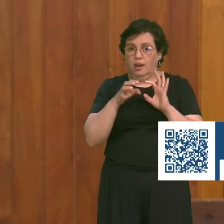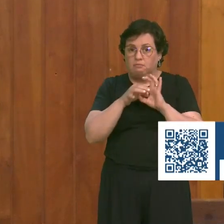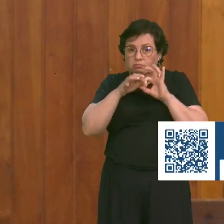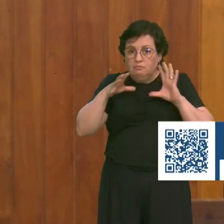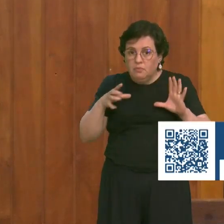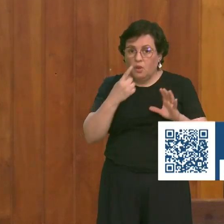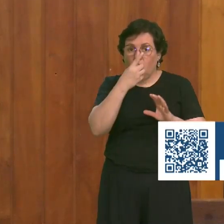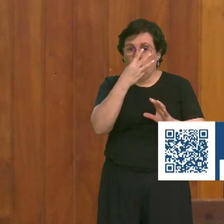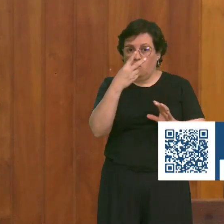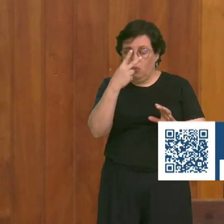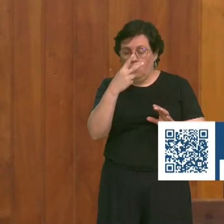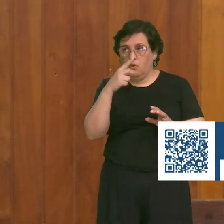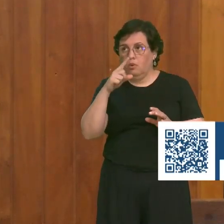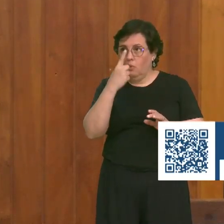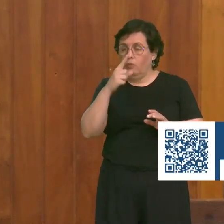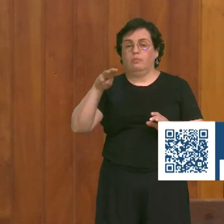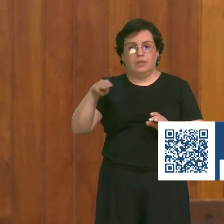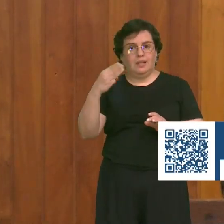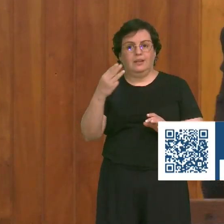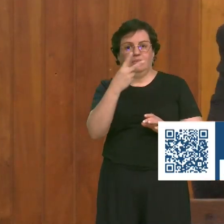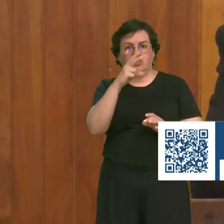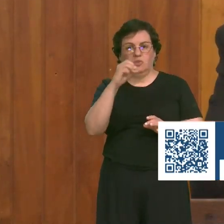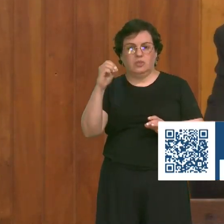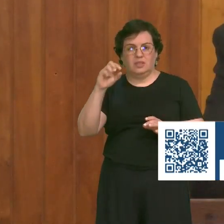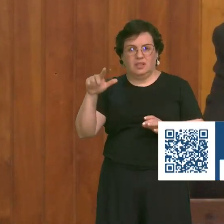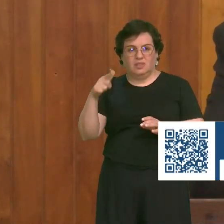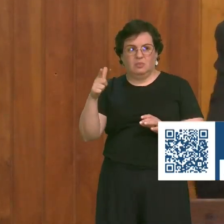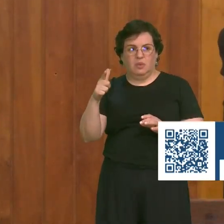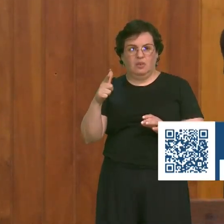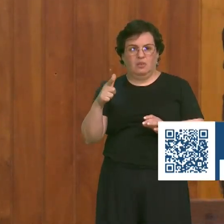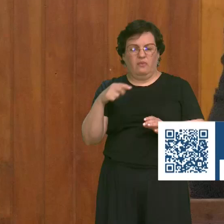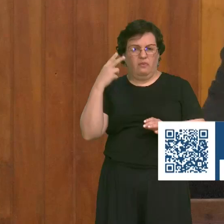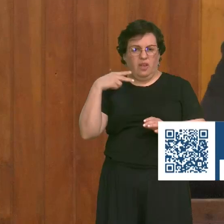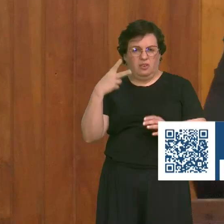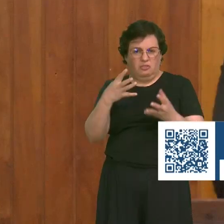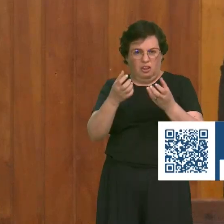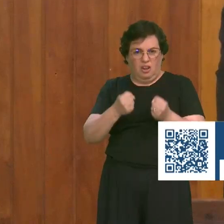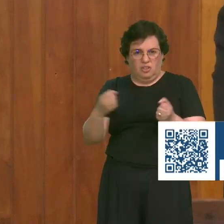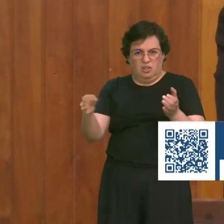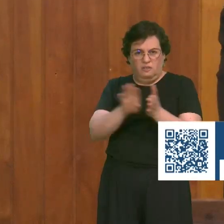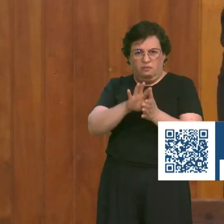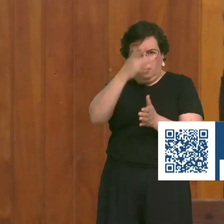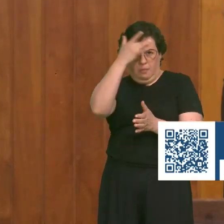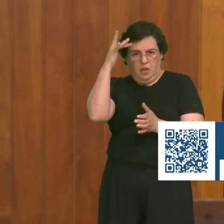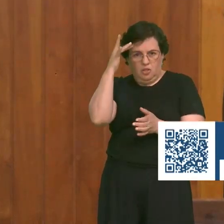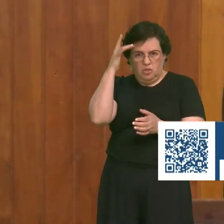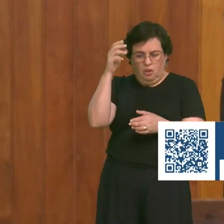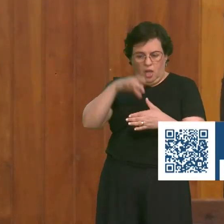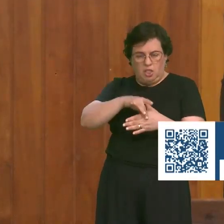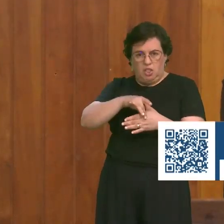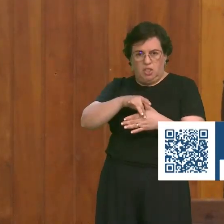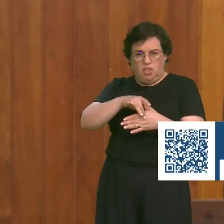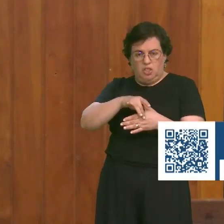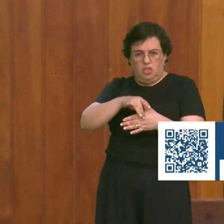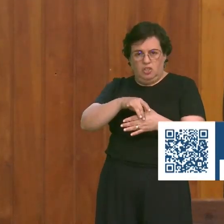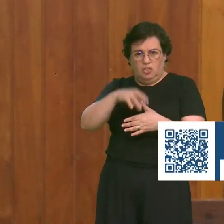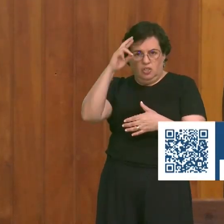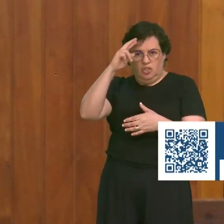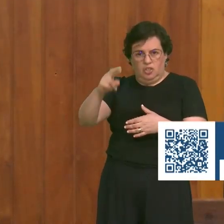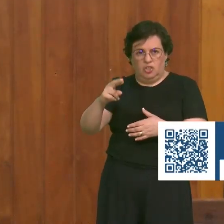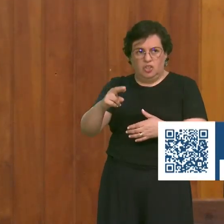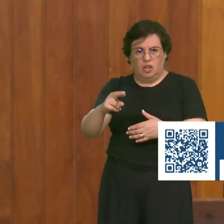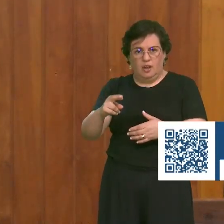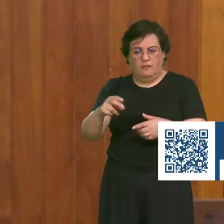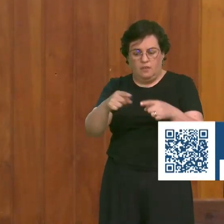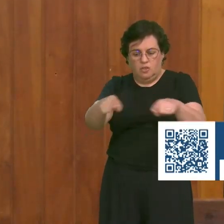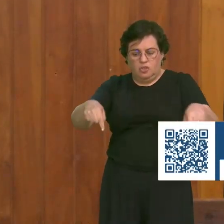vereador que aceita vir gente de gabinete chefe de gabinete investigado em